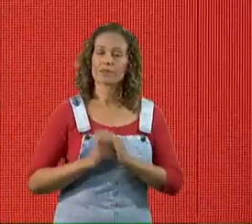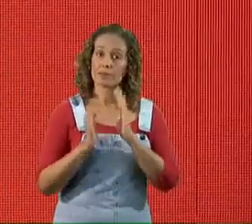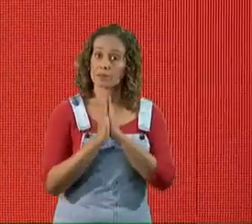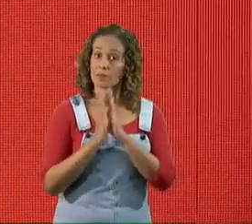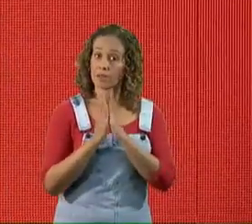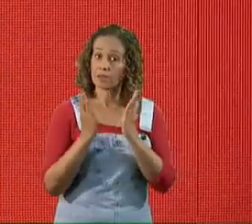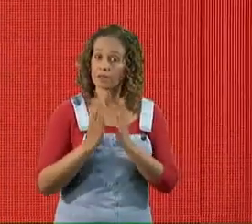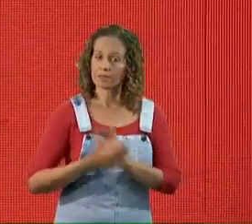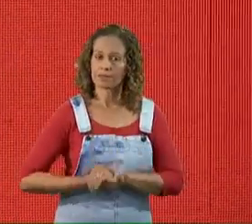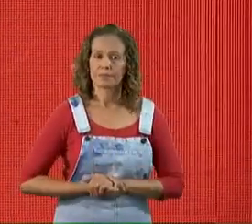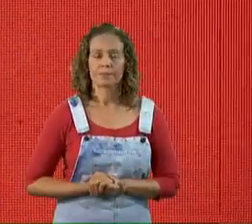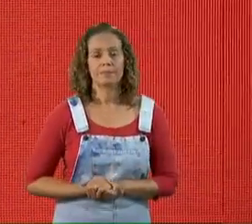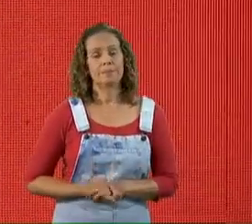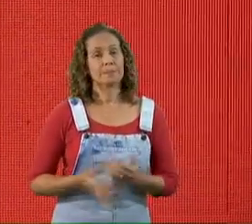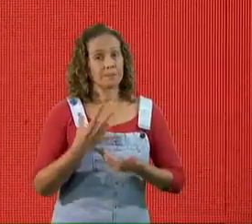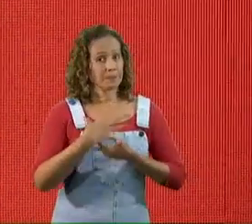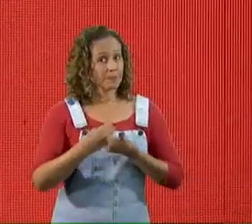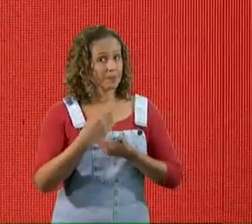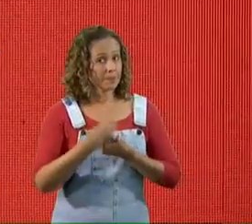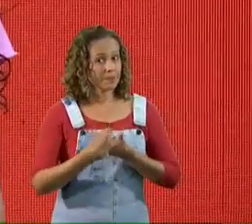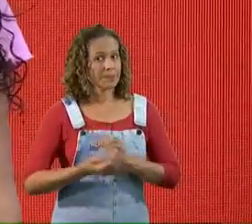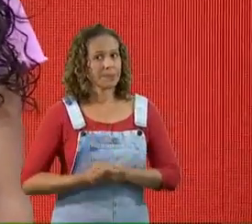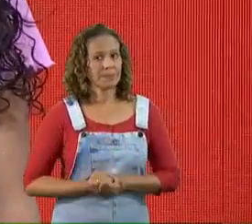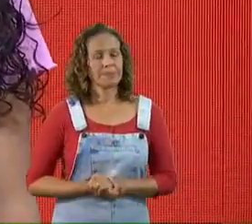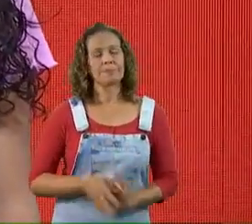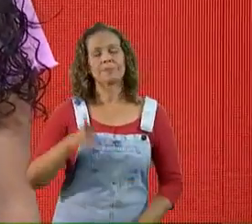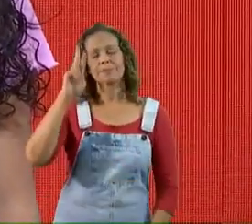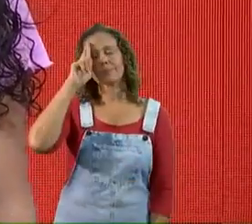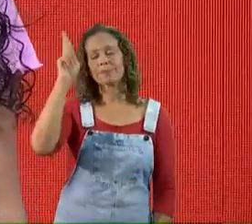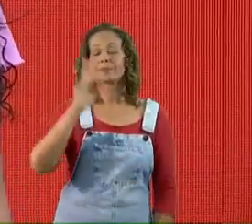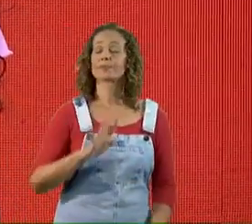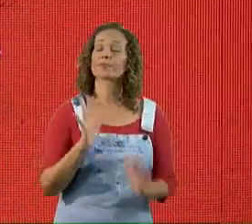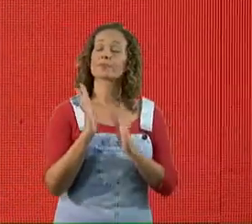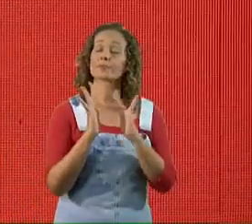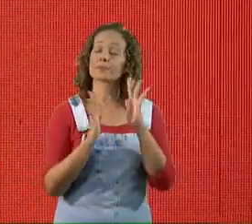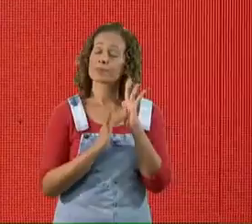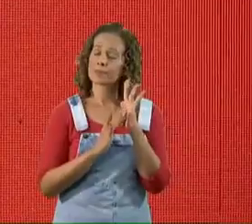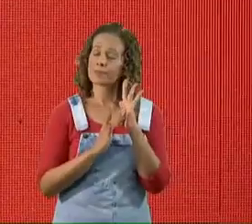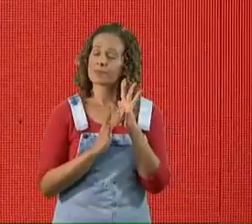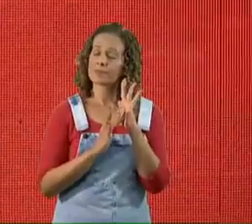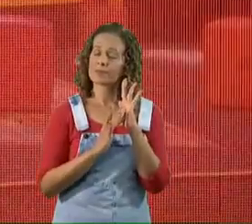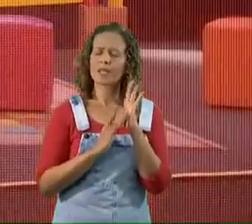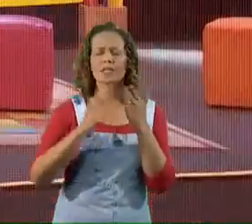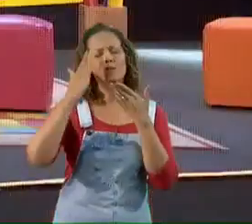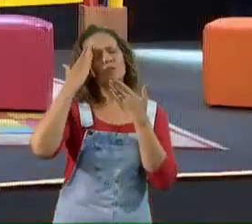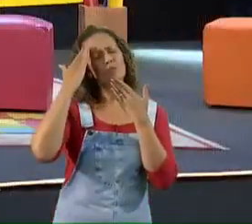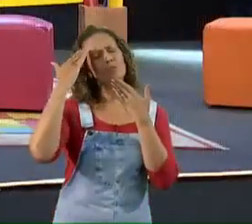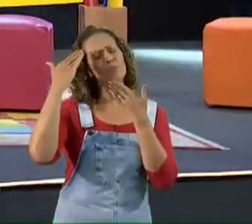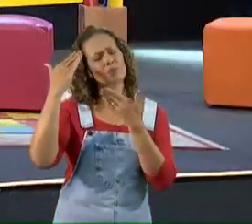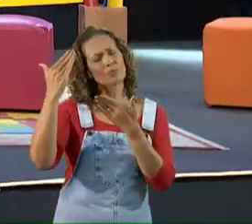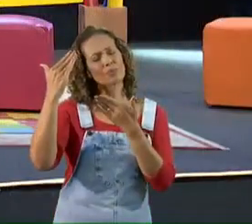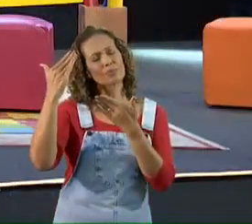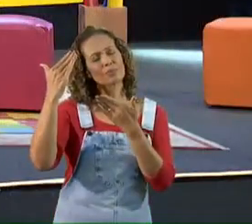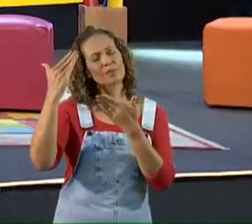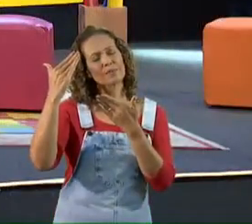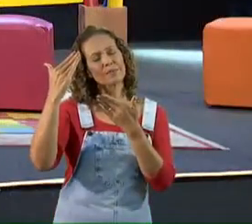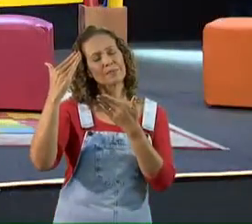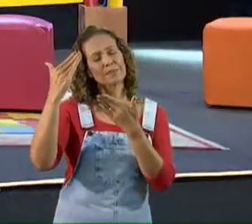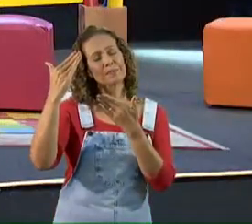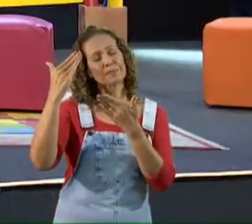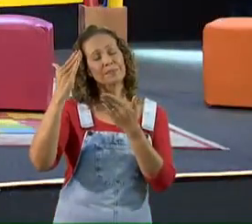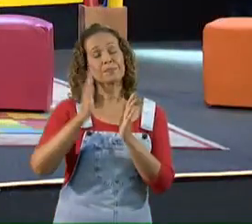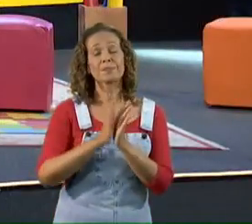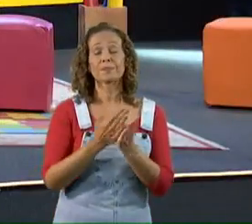orar? Repete assim comigo. Senhor Jesus, muito obrigado pela